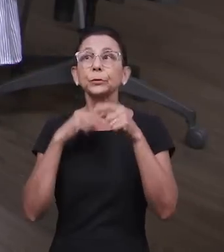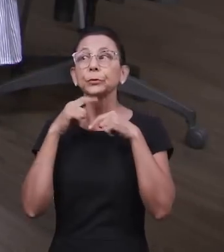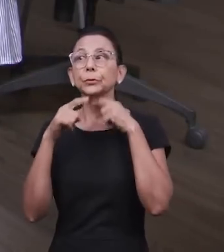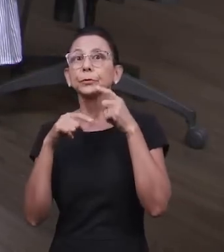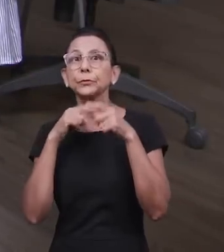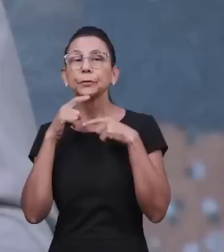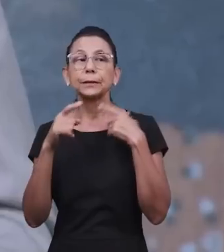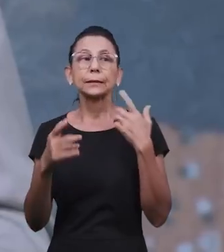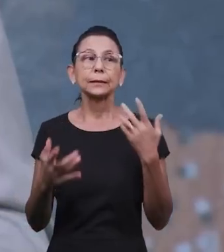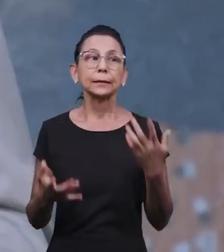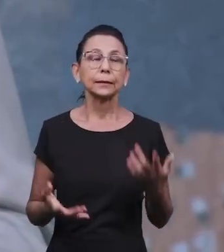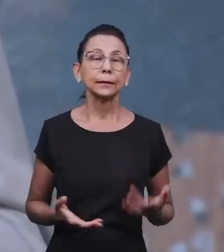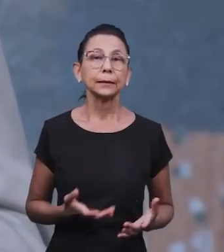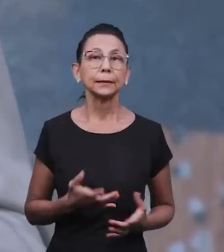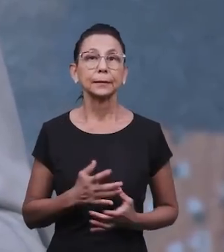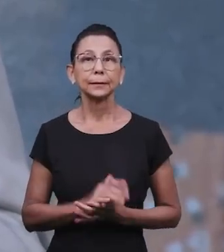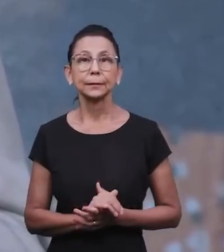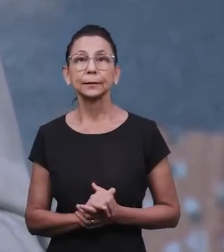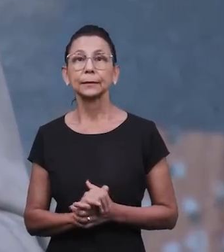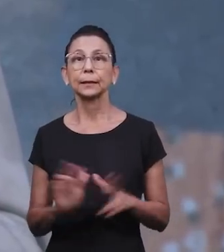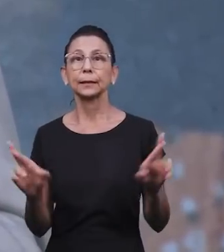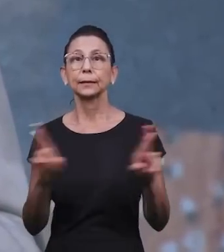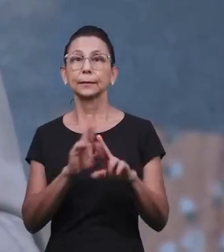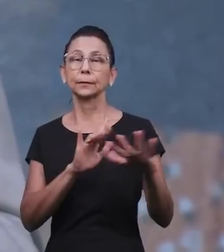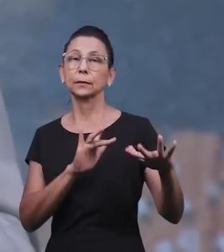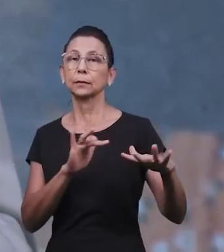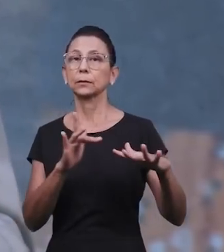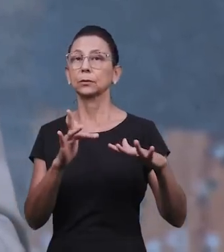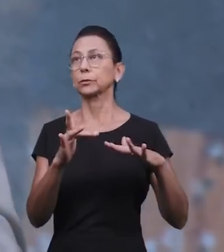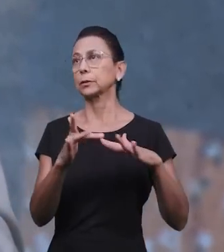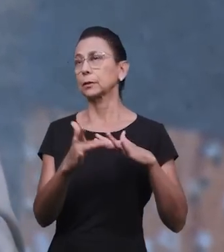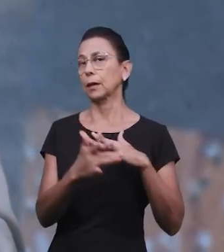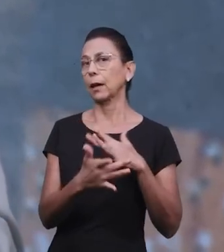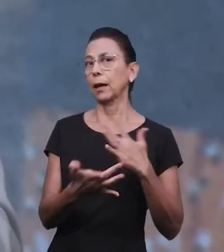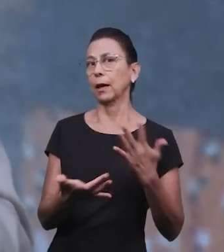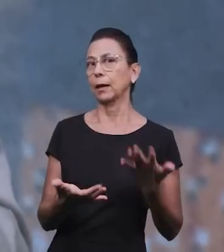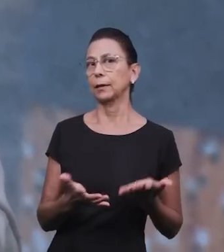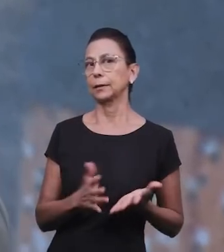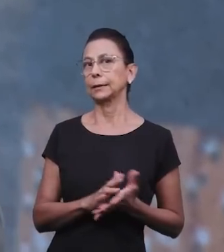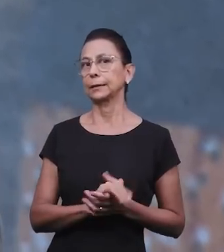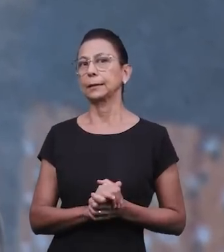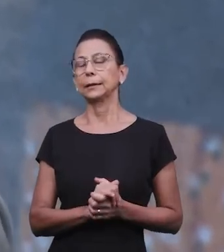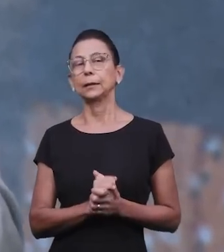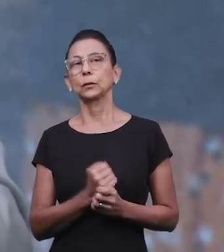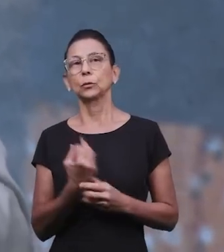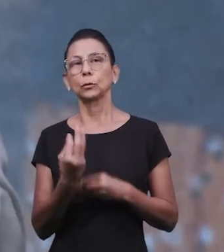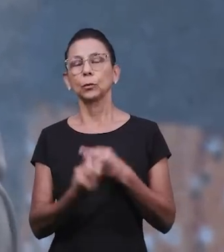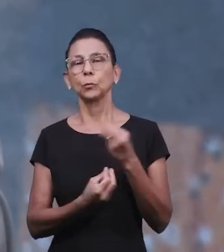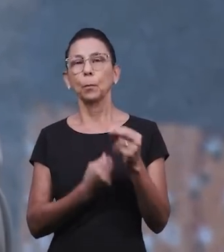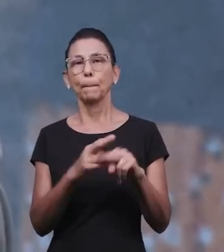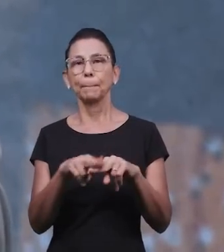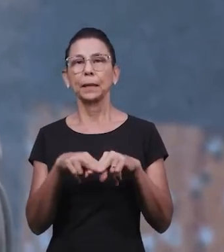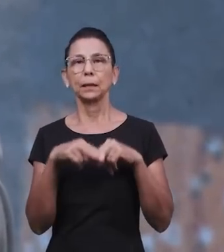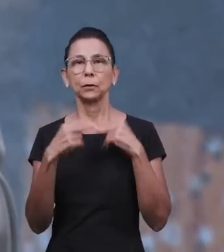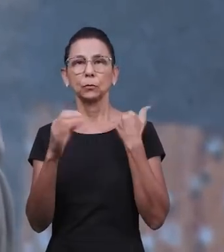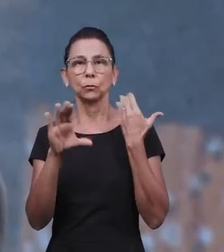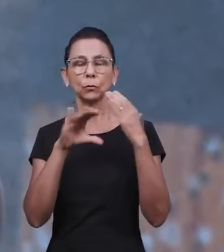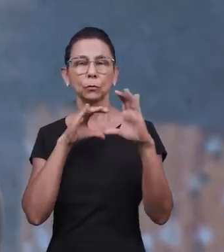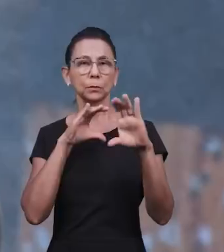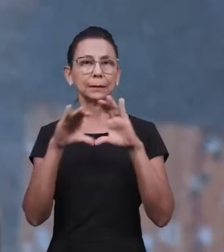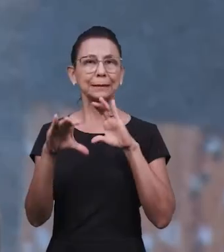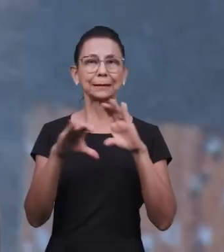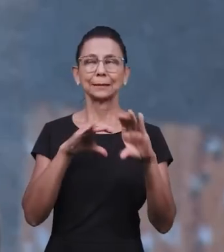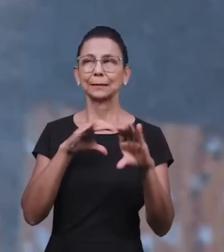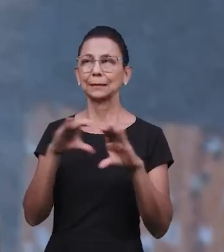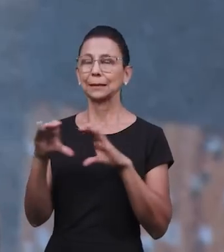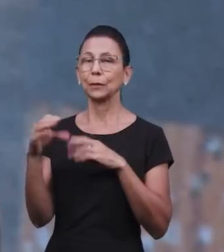né, sobre as redes sociais como maneira, como meio de comunicação, e a forma